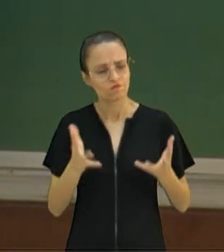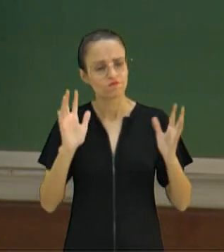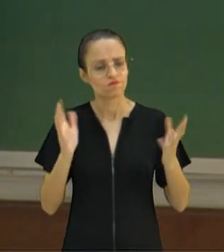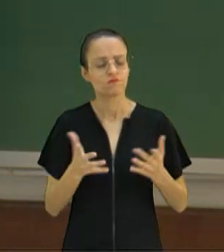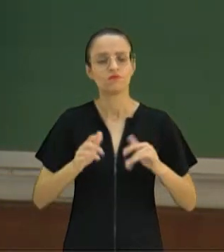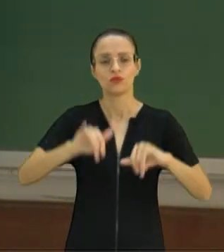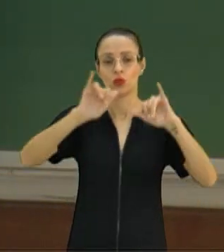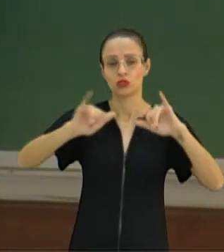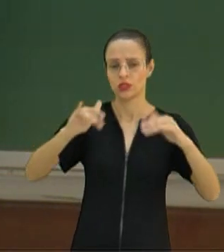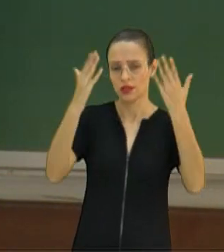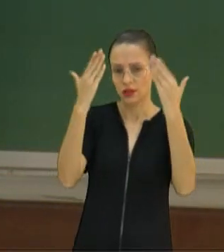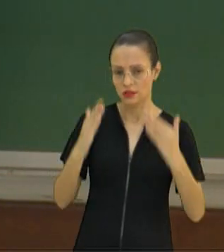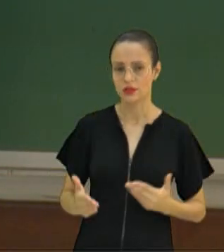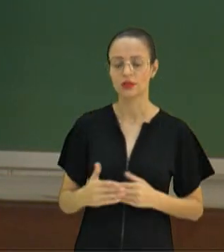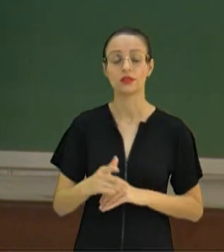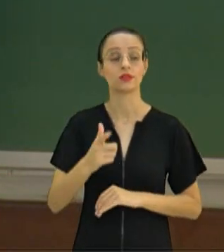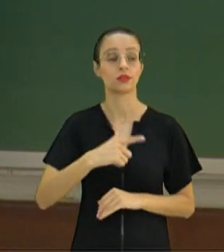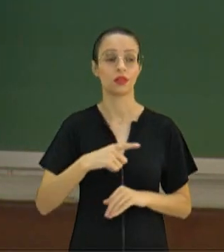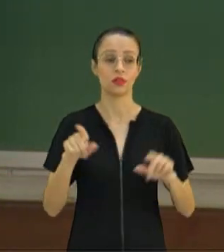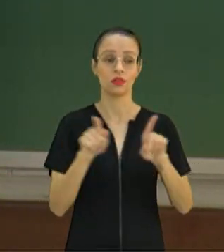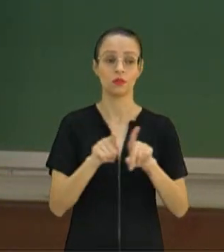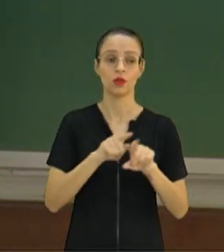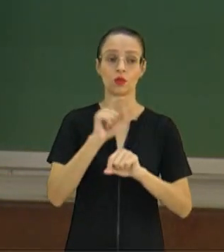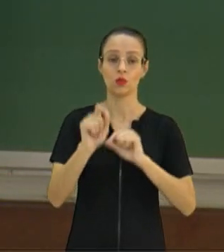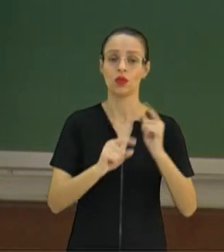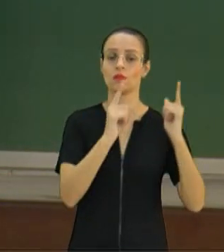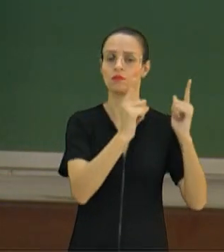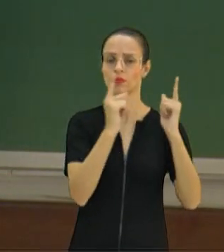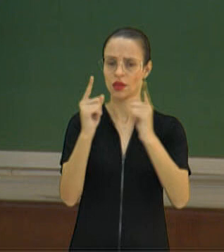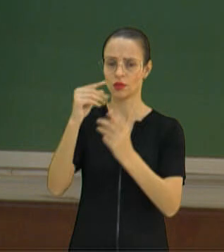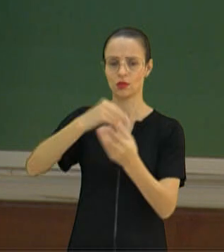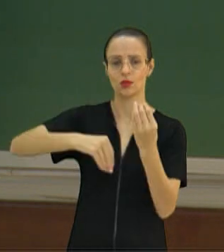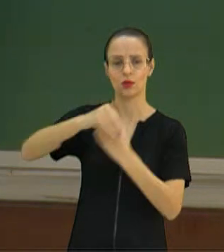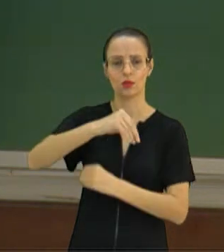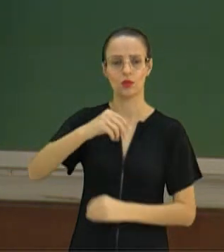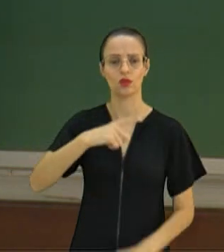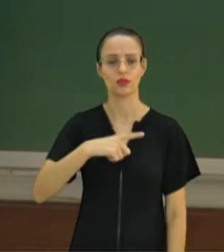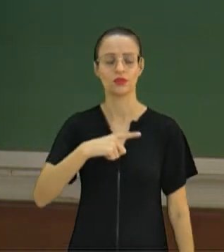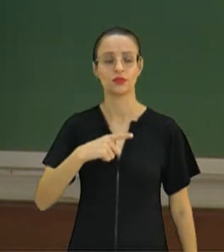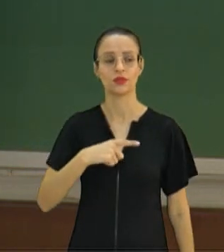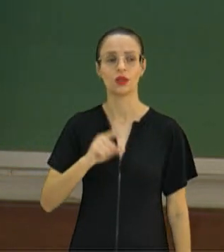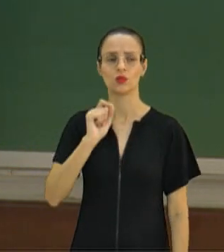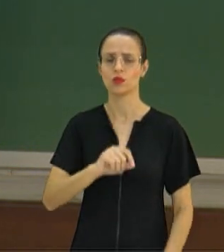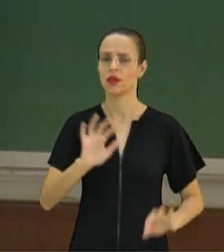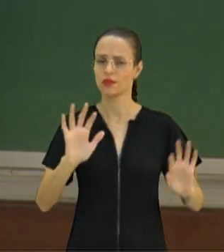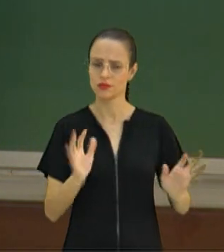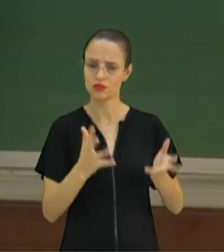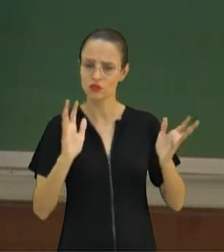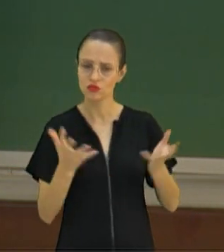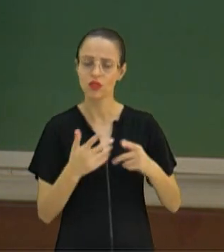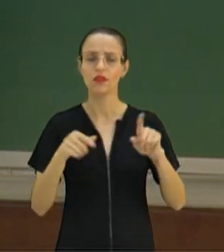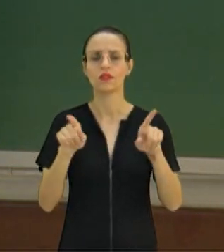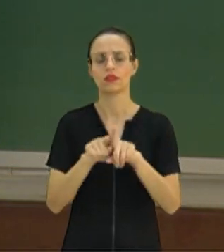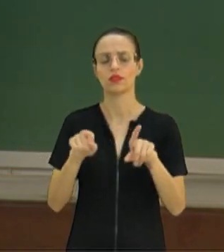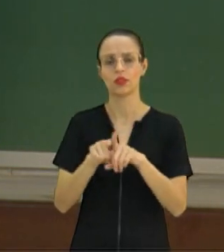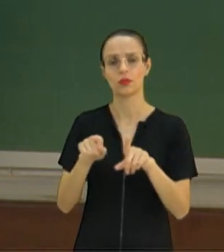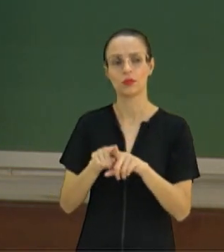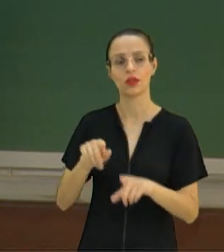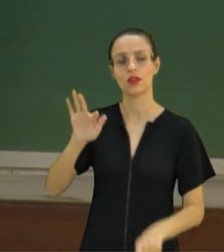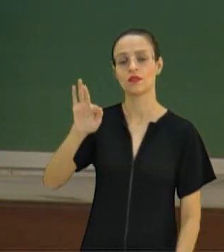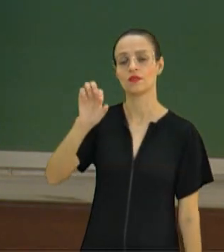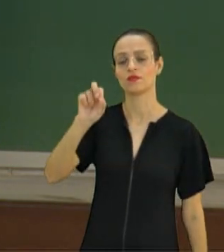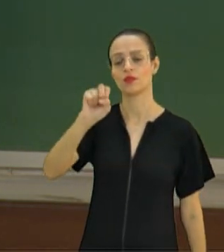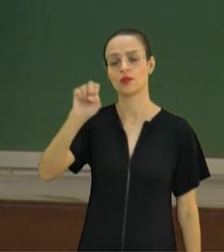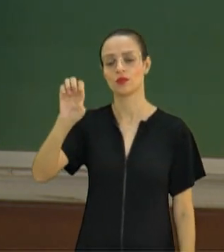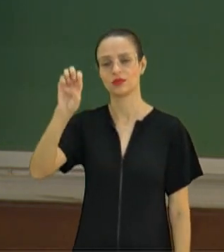notícias fossem checadas. Temos também aqui um período composto, temos insistir como forma verbal e temos o fossem também